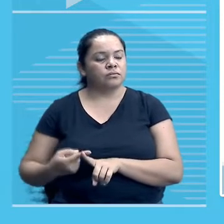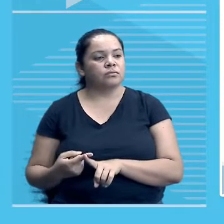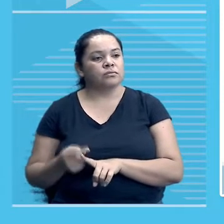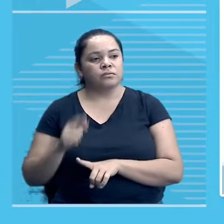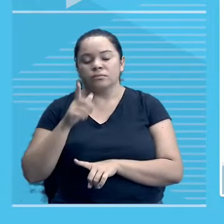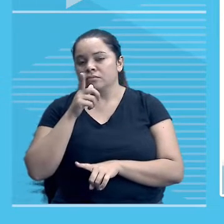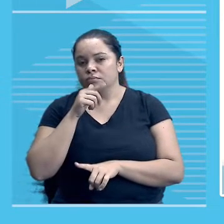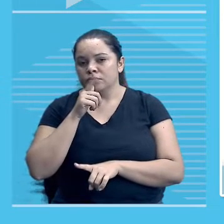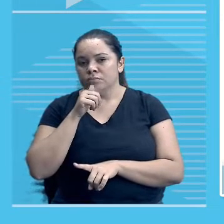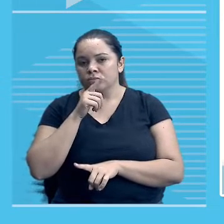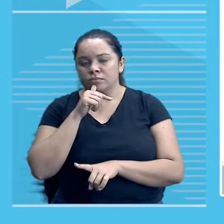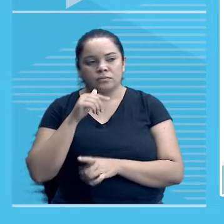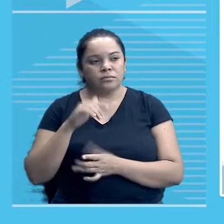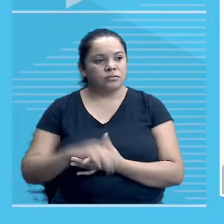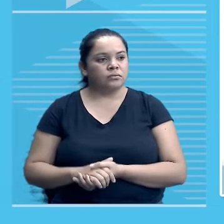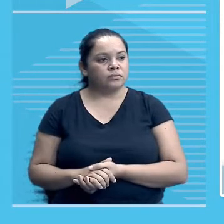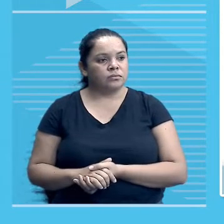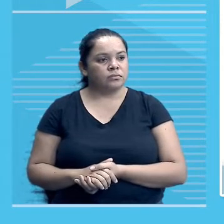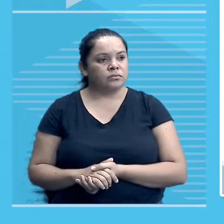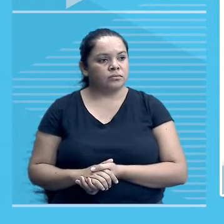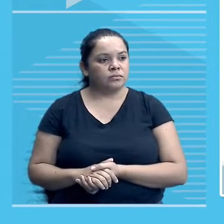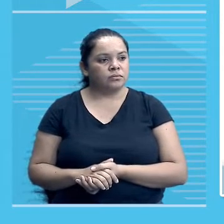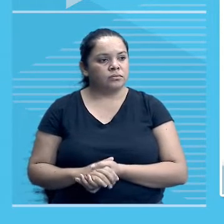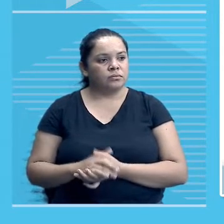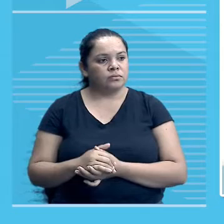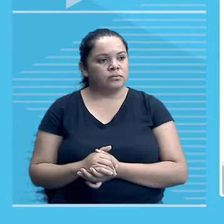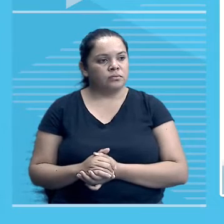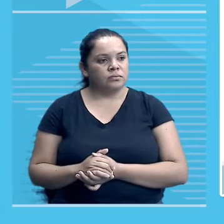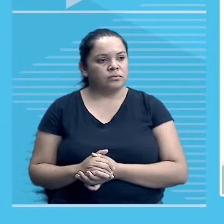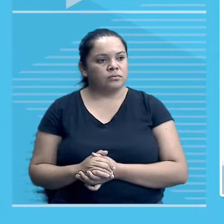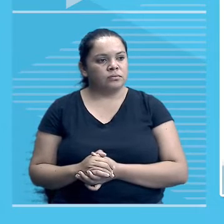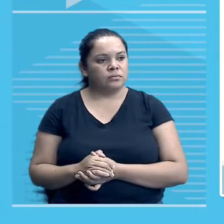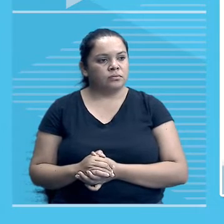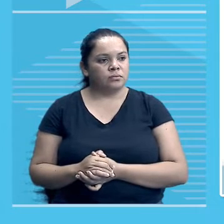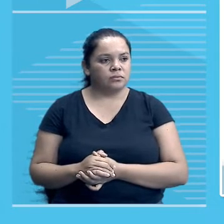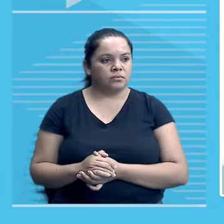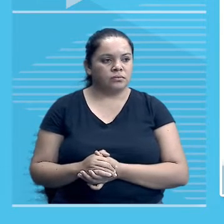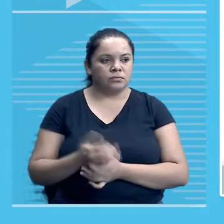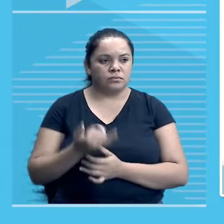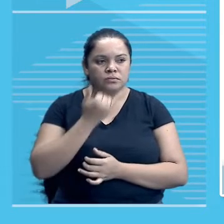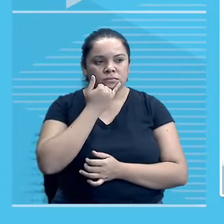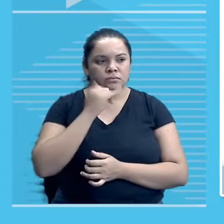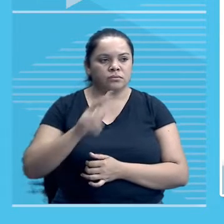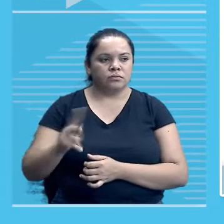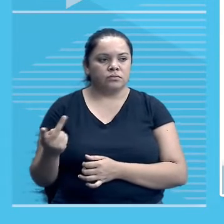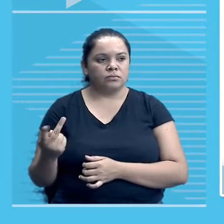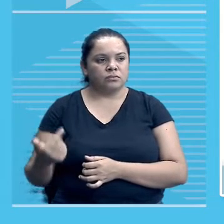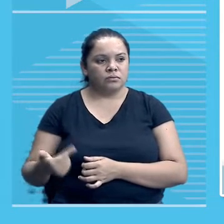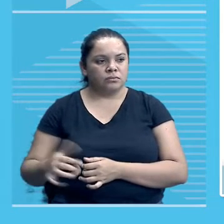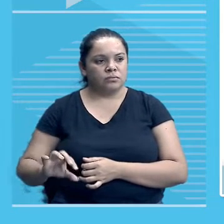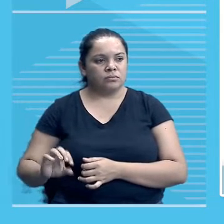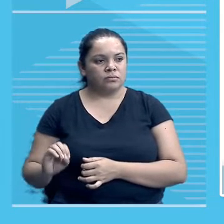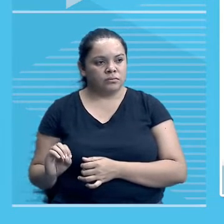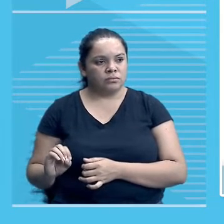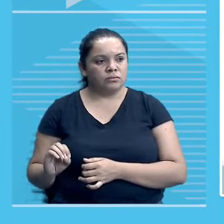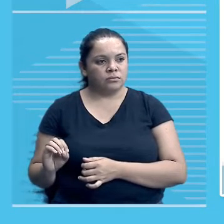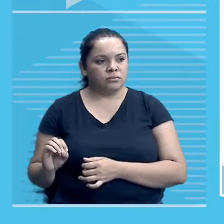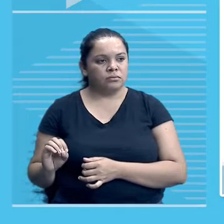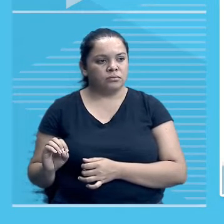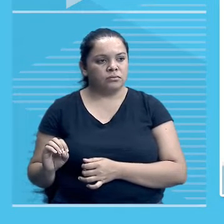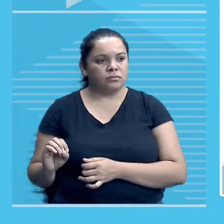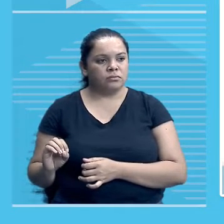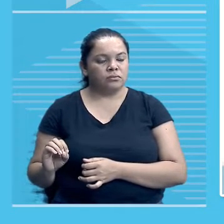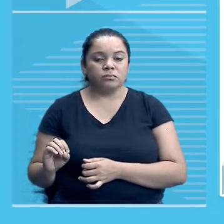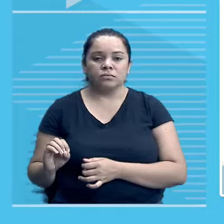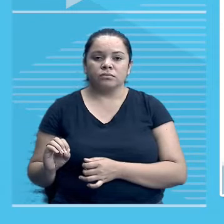encontrar como H2CO3 no produto. Sempre que formar H2CO3, ele vai colocar CO2 mais água.